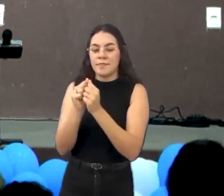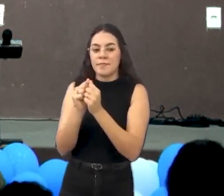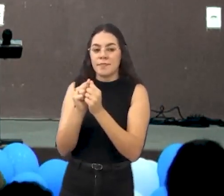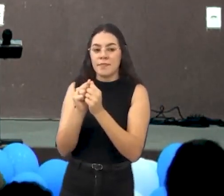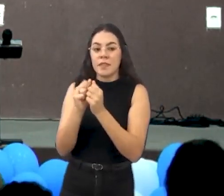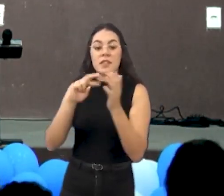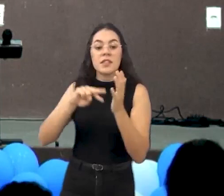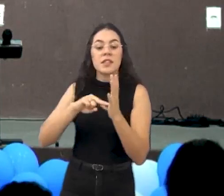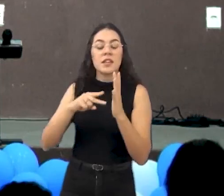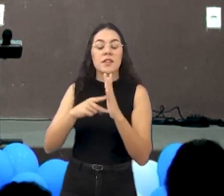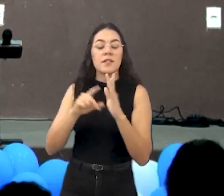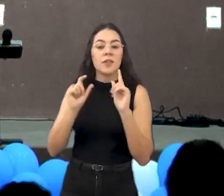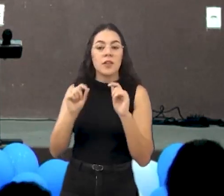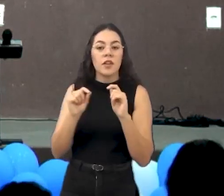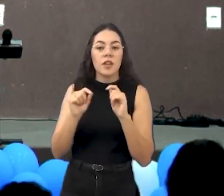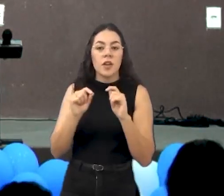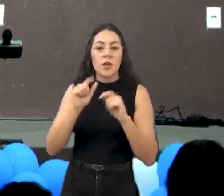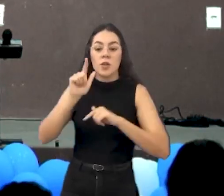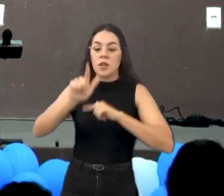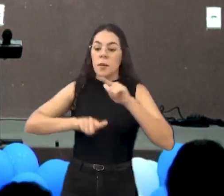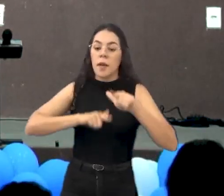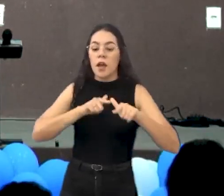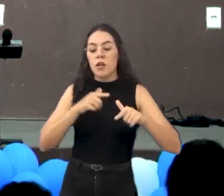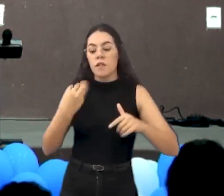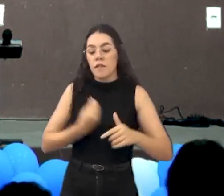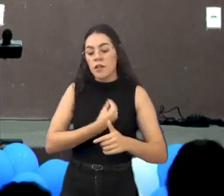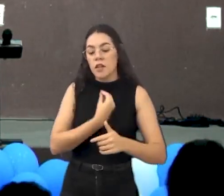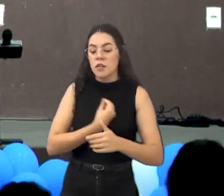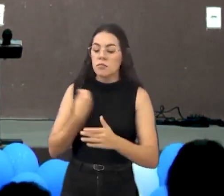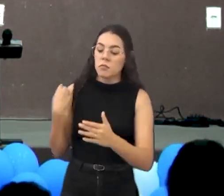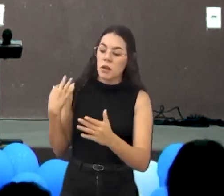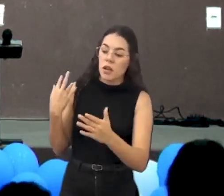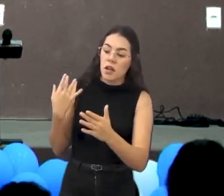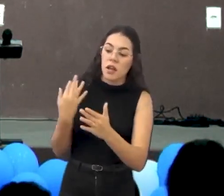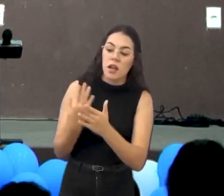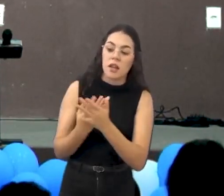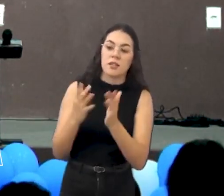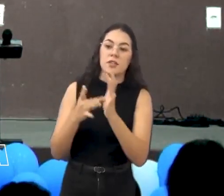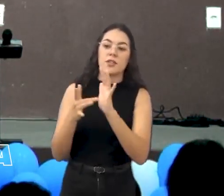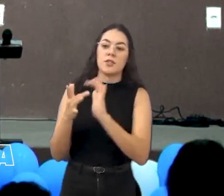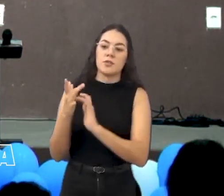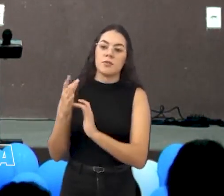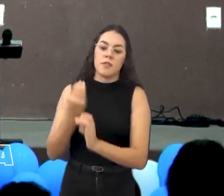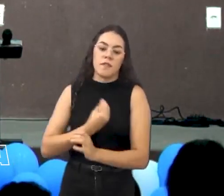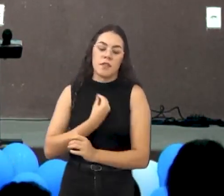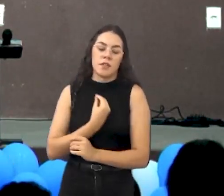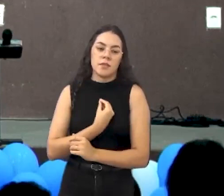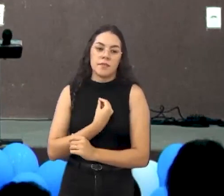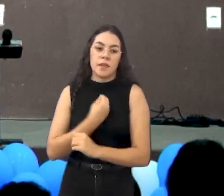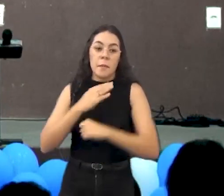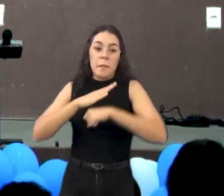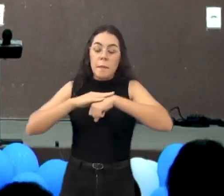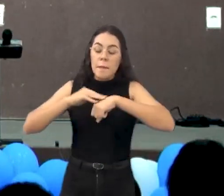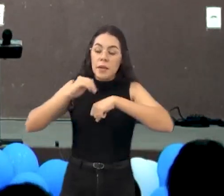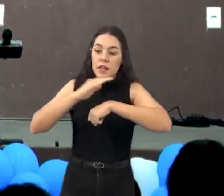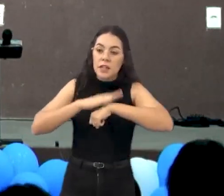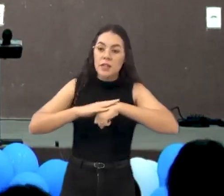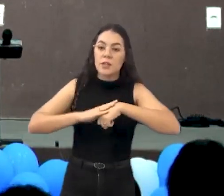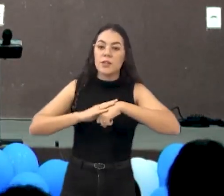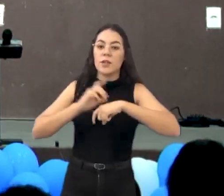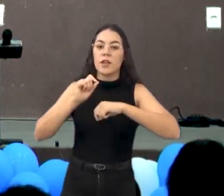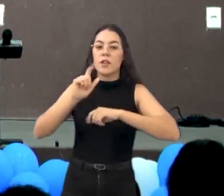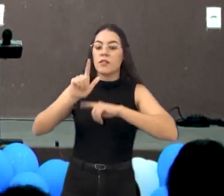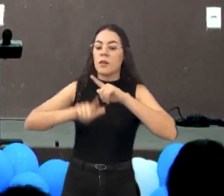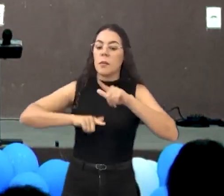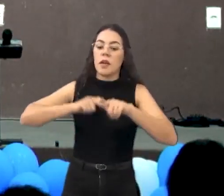Isso significa o trabalho de toda uma vida do Senhor em nós. A mansidão, meus irmãos, é um trabalho da